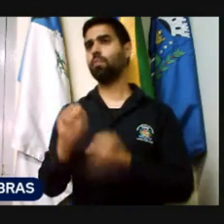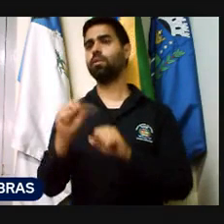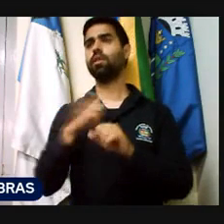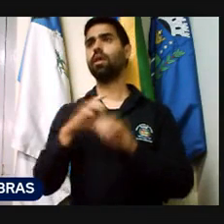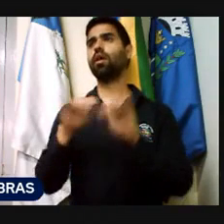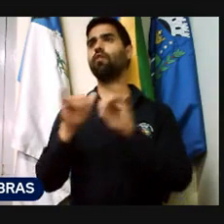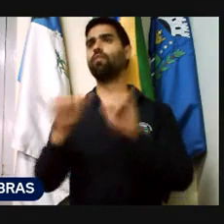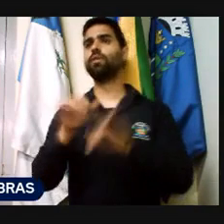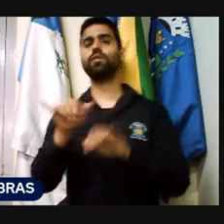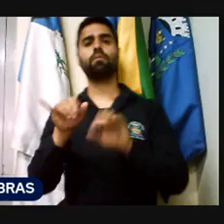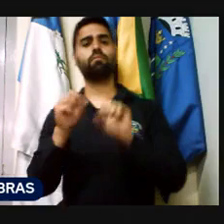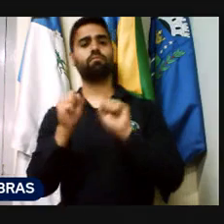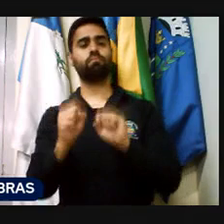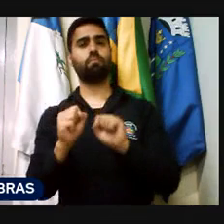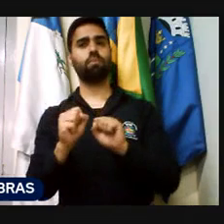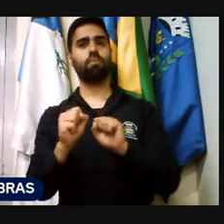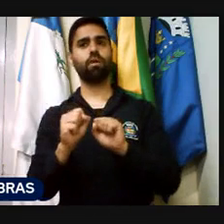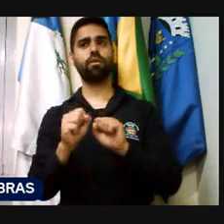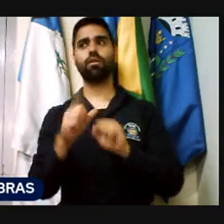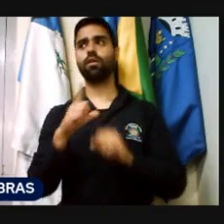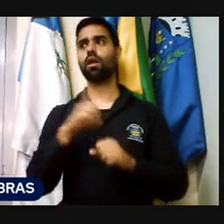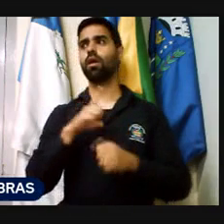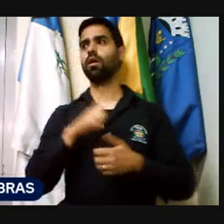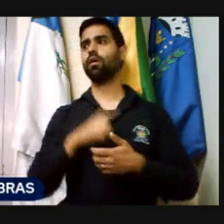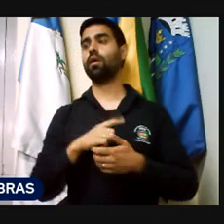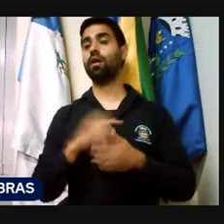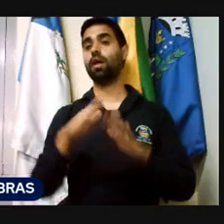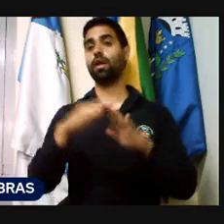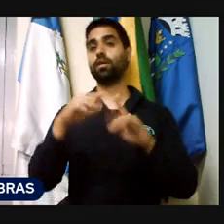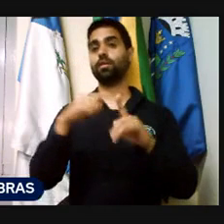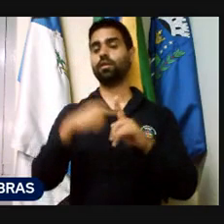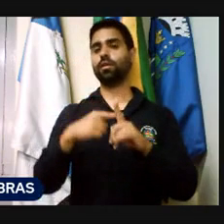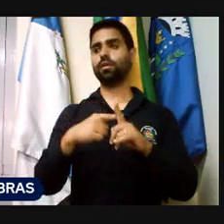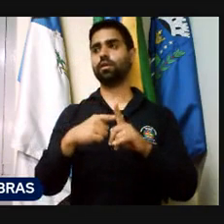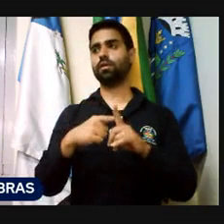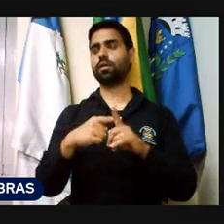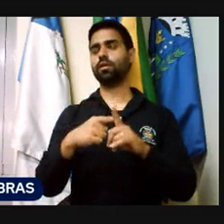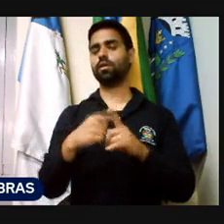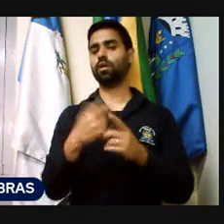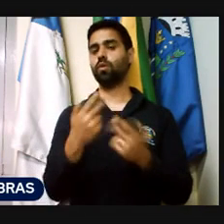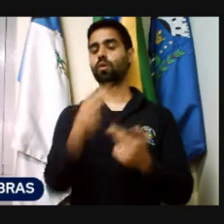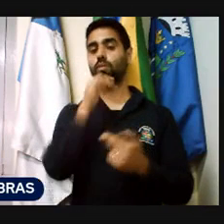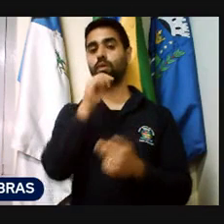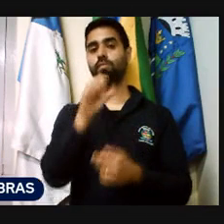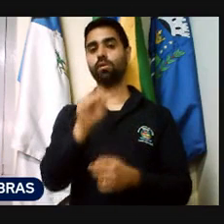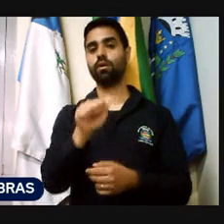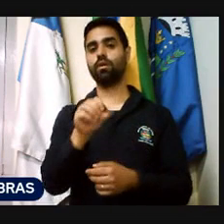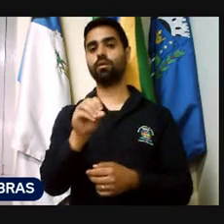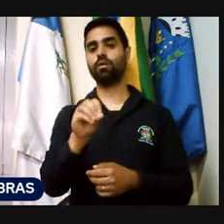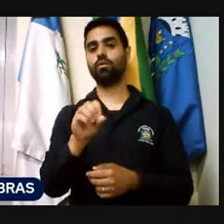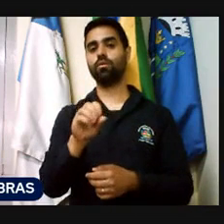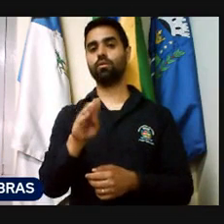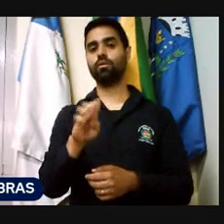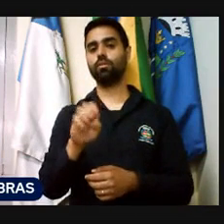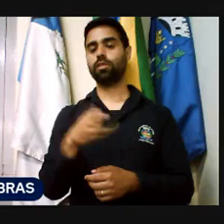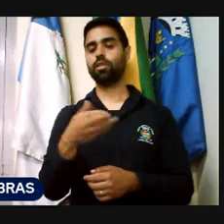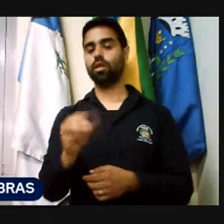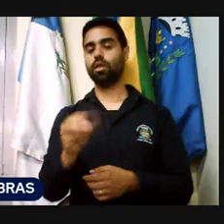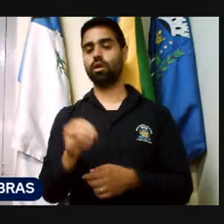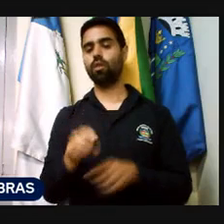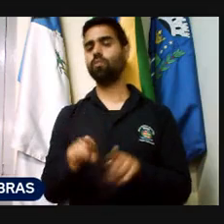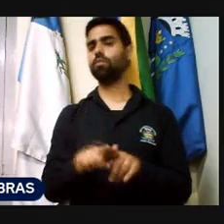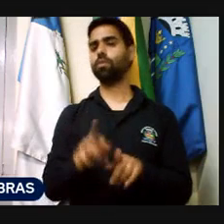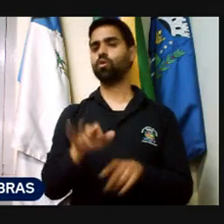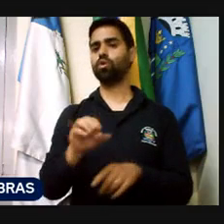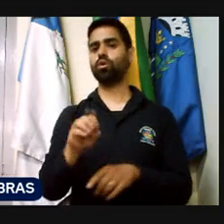se há possibilidade de contemplar as igrejas matrizes, tais como São Sebastião do Monte Douro, São Sebastião do Rio